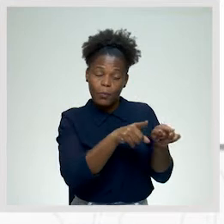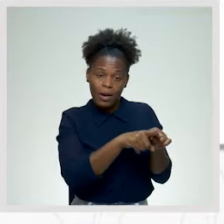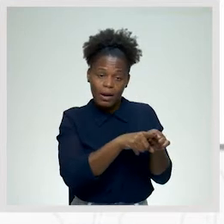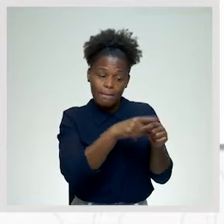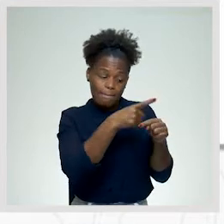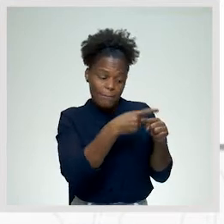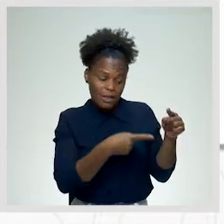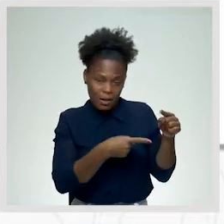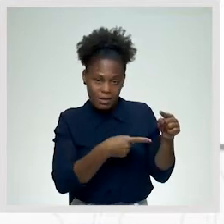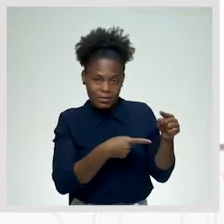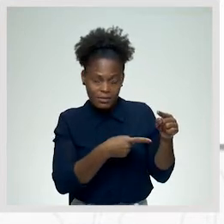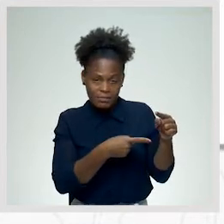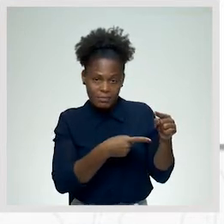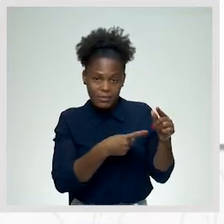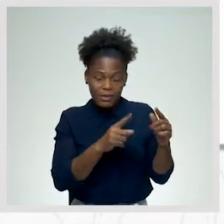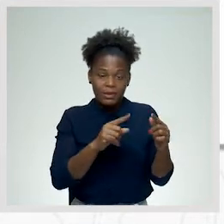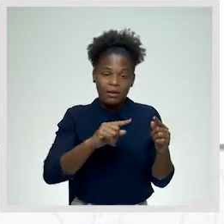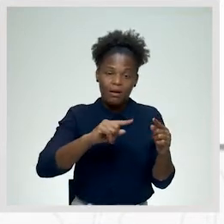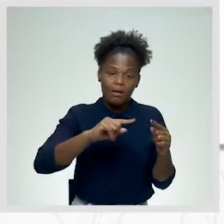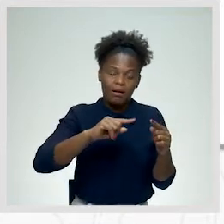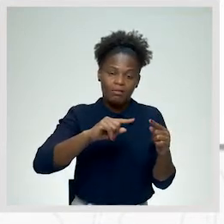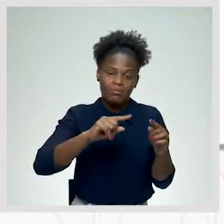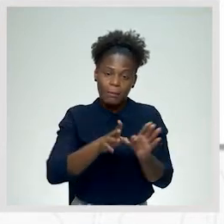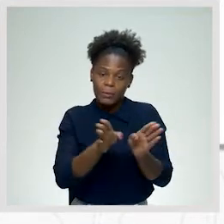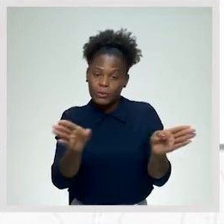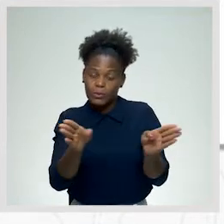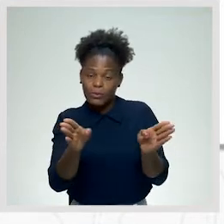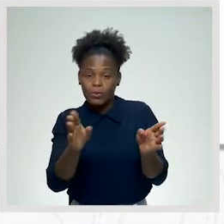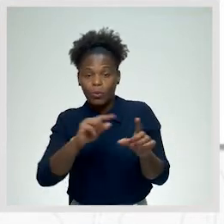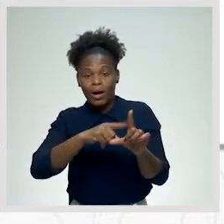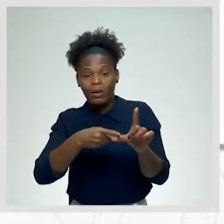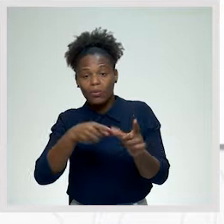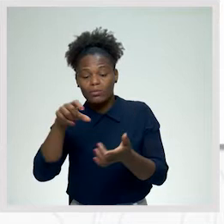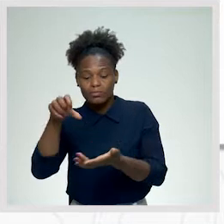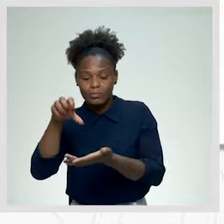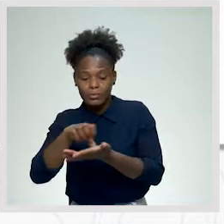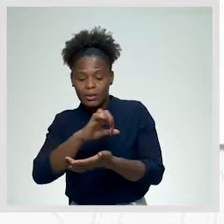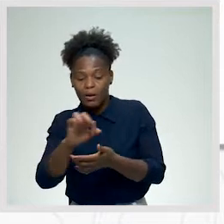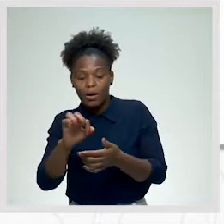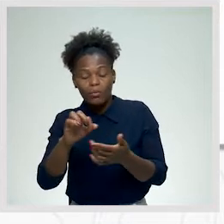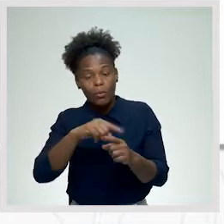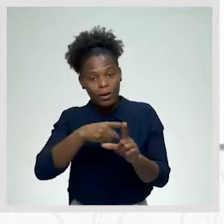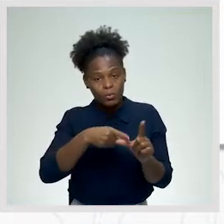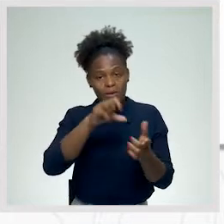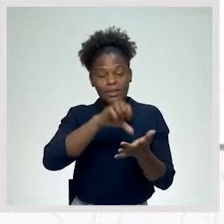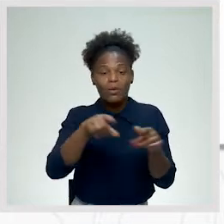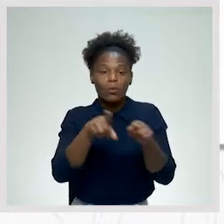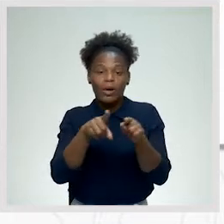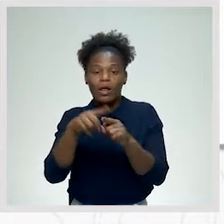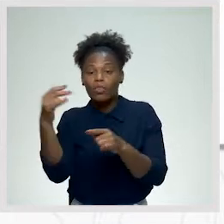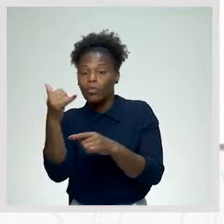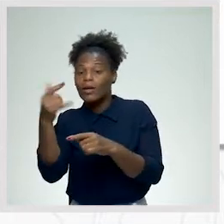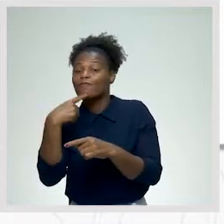metade da amplitude do seu ângulo central, então o ângulo central é igual ao dobro